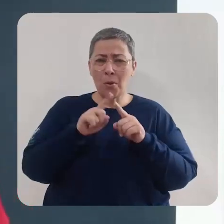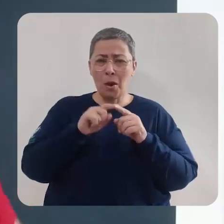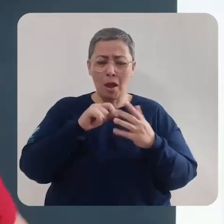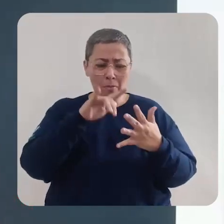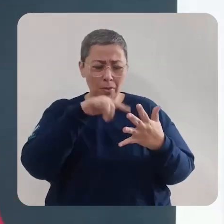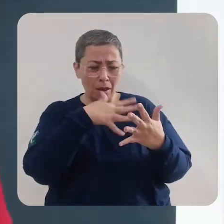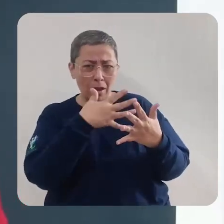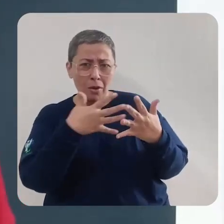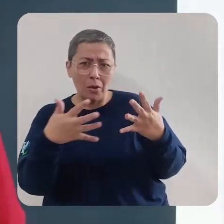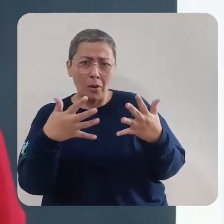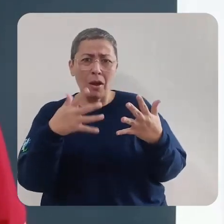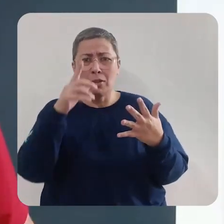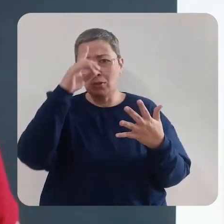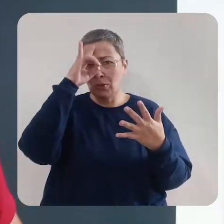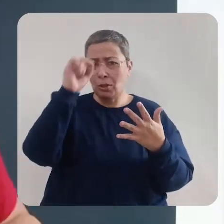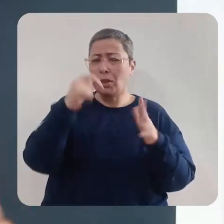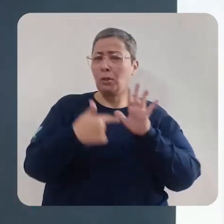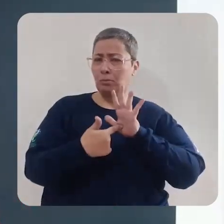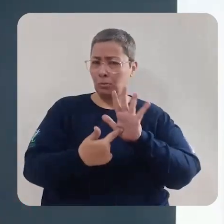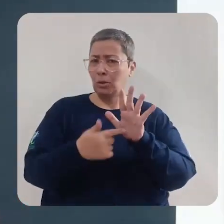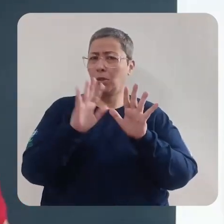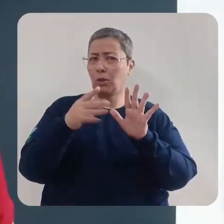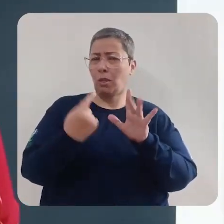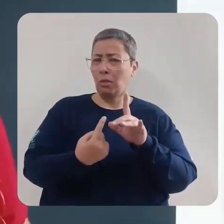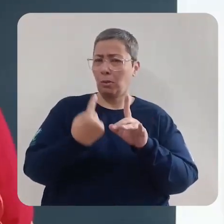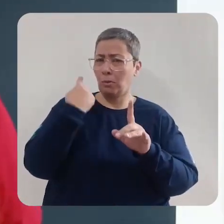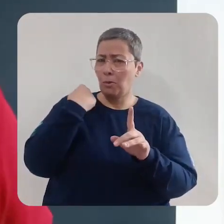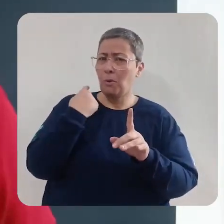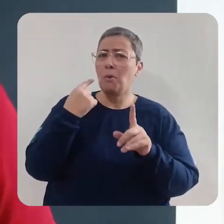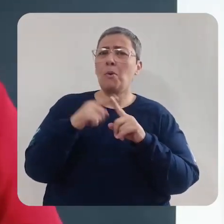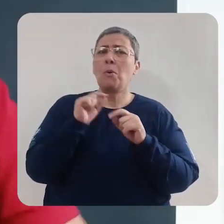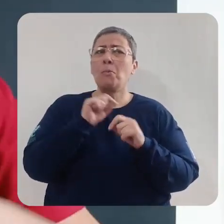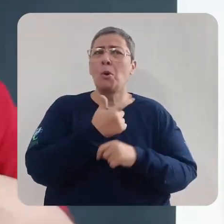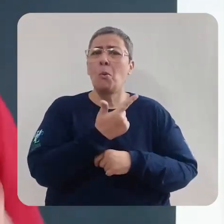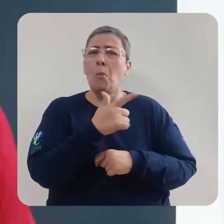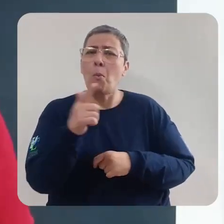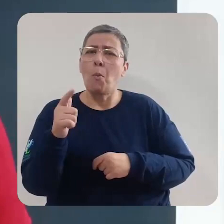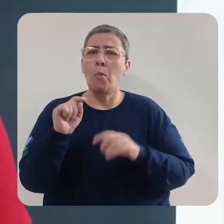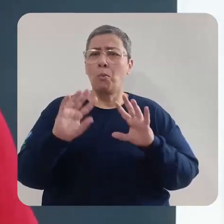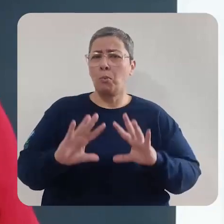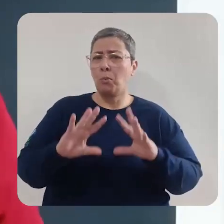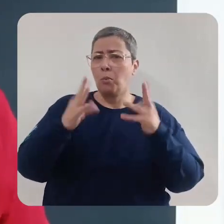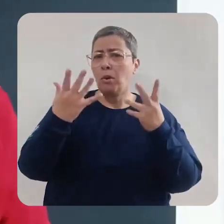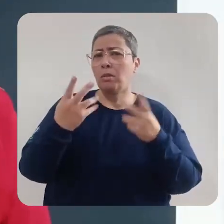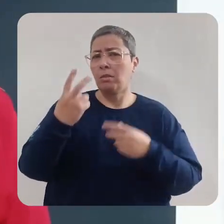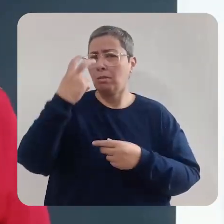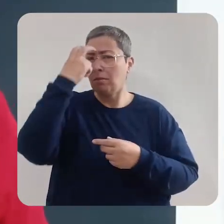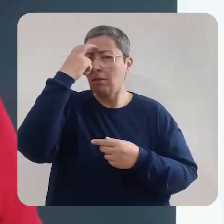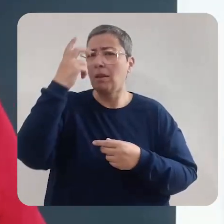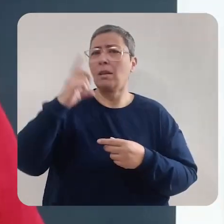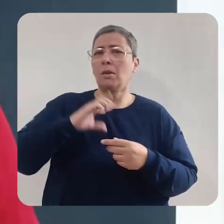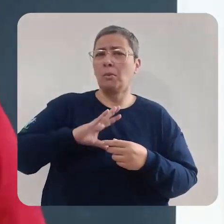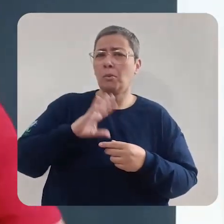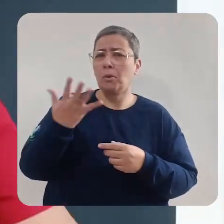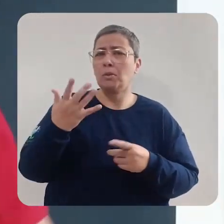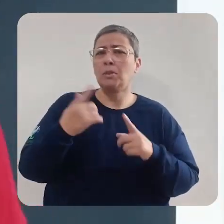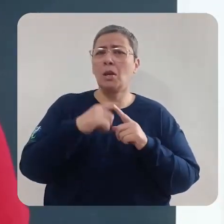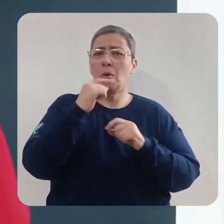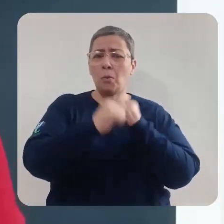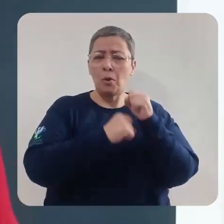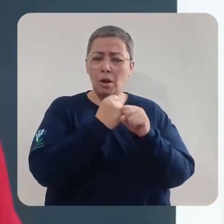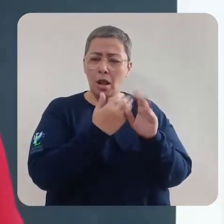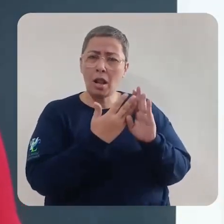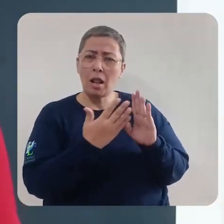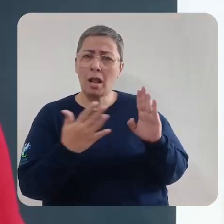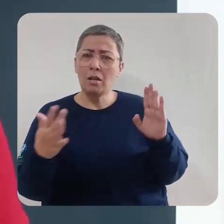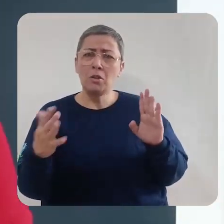para o nosso calendário. A gente já trouxe aqui, algum tempo atrás, sobre outras celebrações e outras culturas que acontecem durante